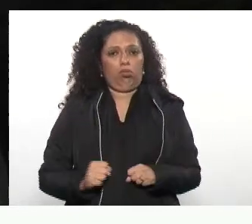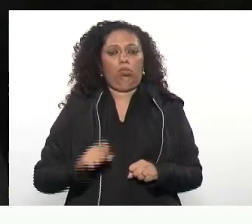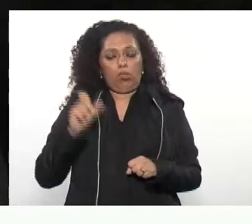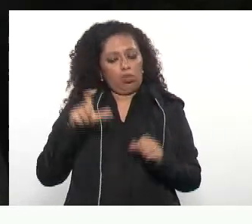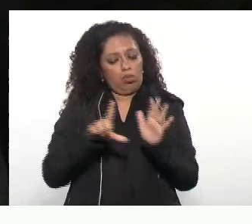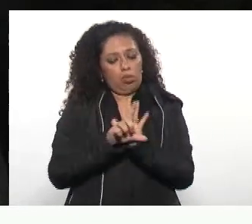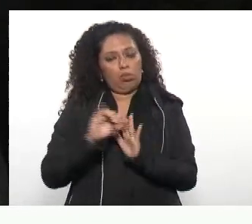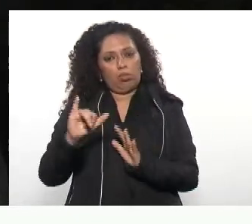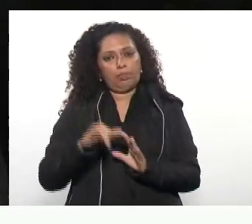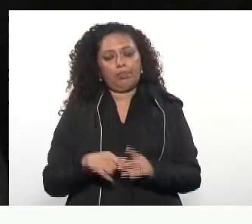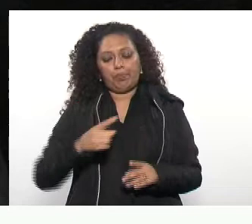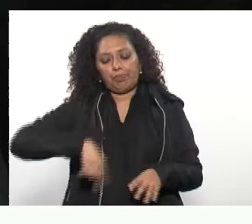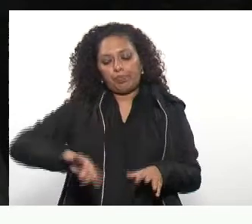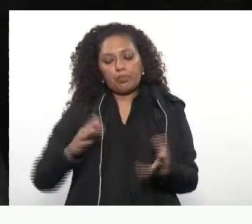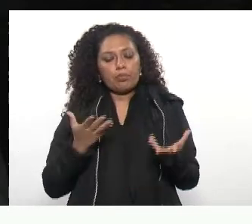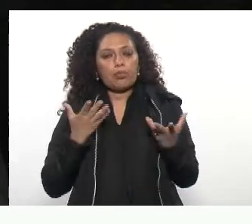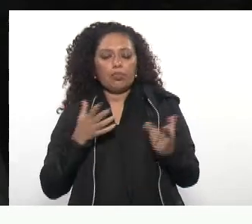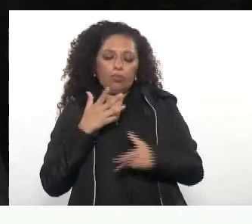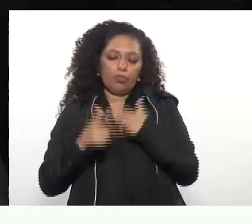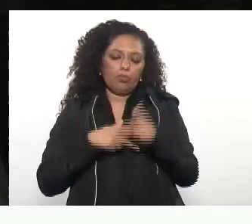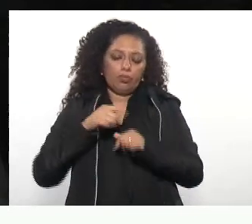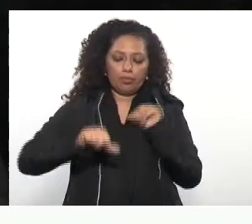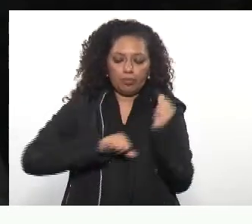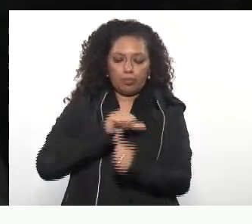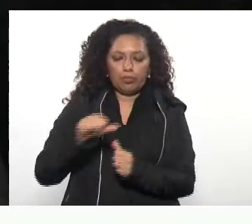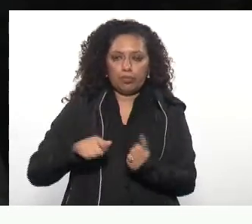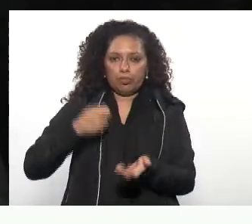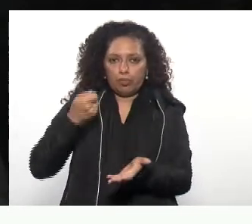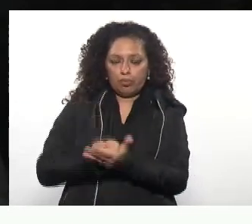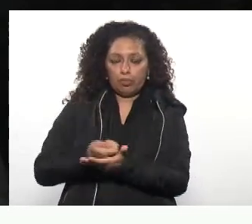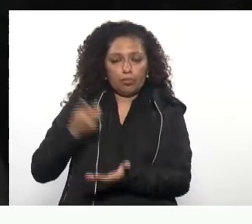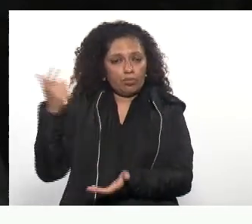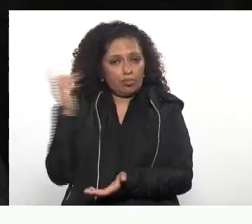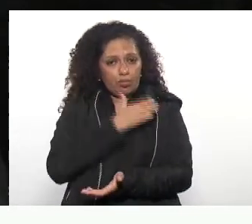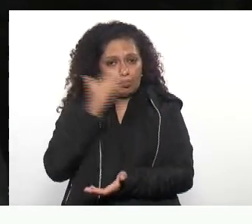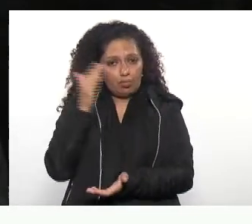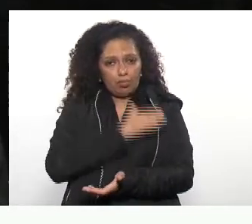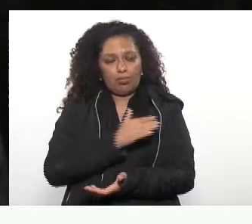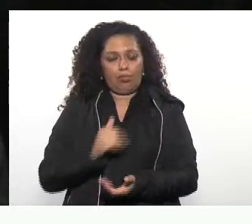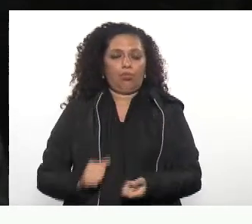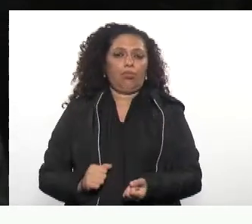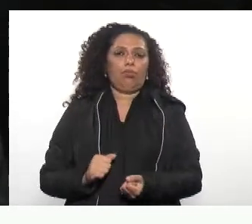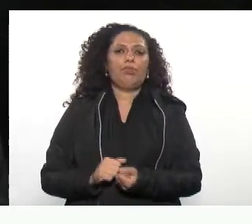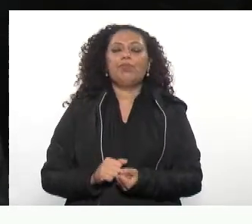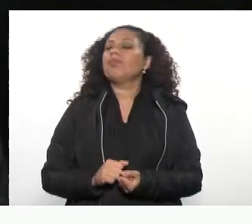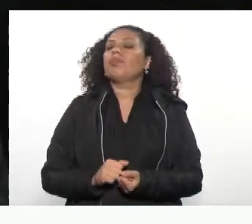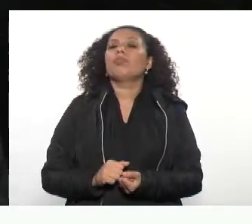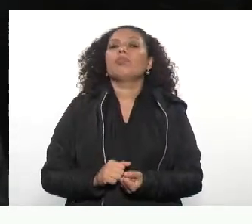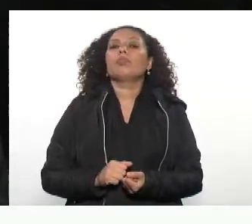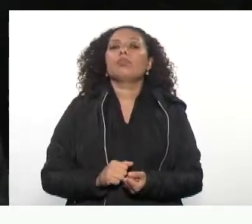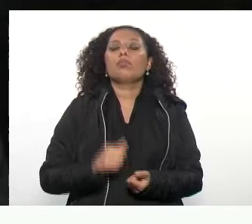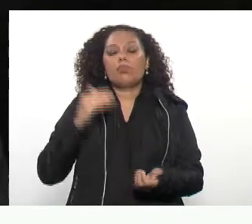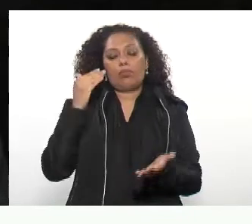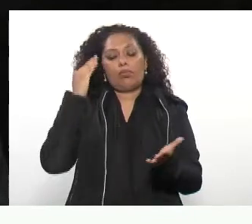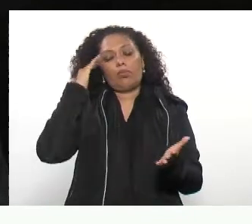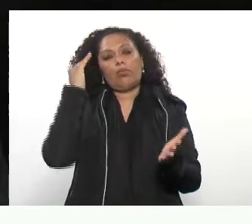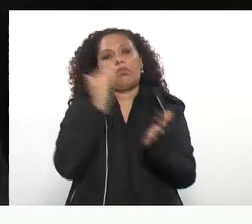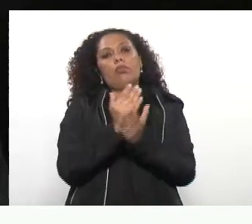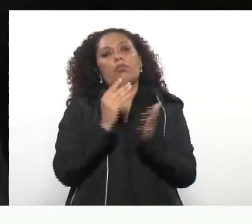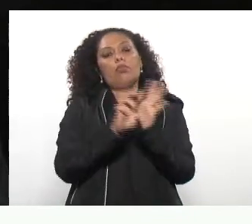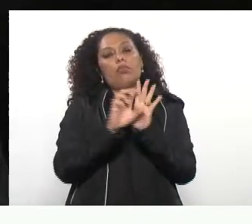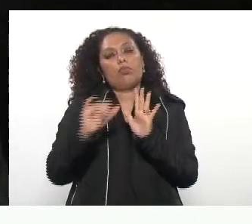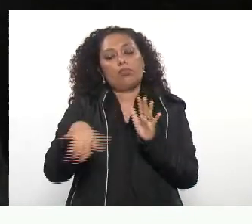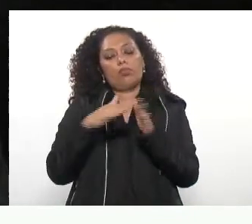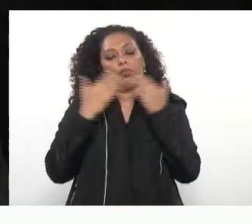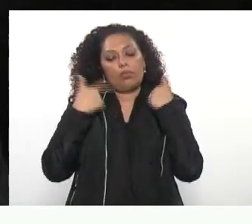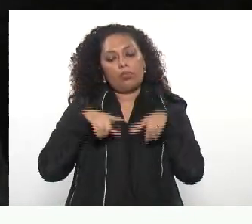que essa mudança tarifária ocorra o mais rápido possível em atendimento a essa casa, e também